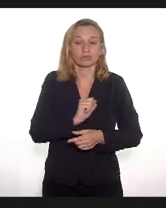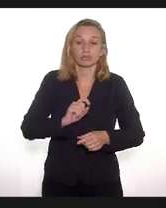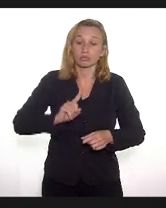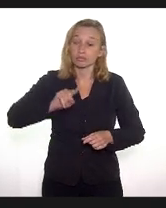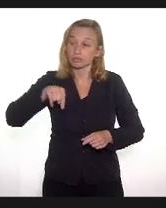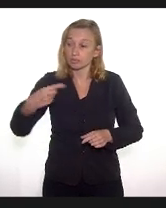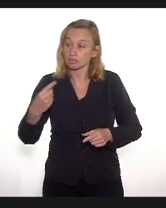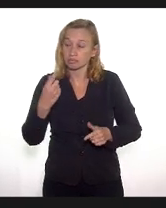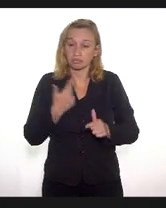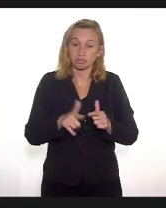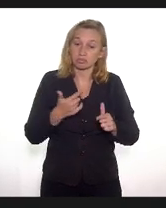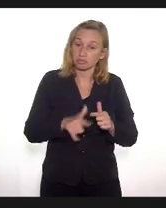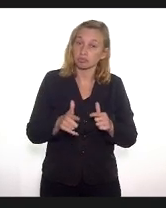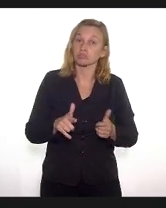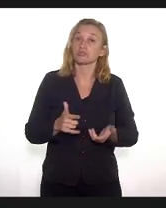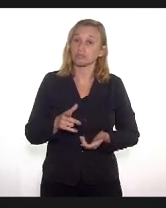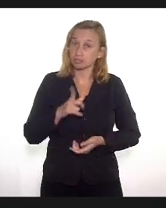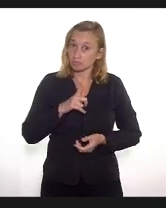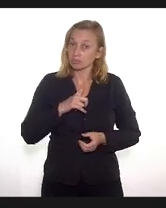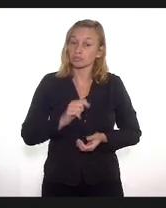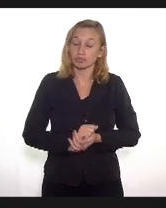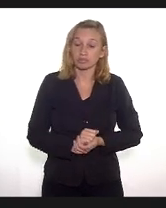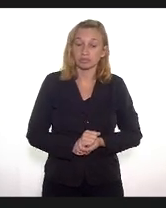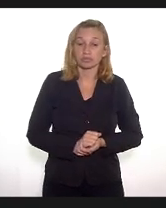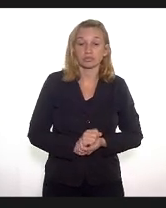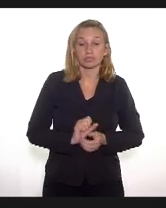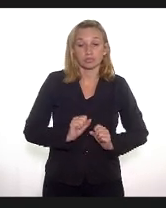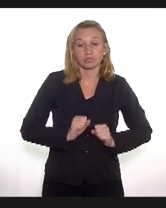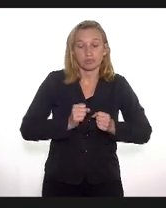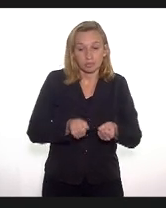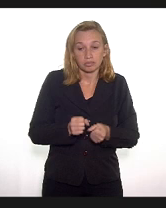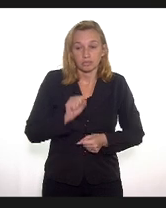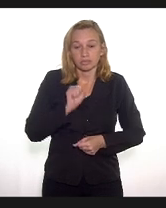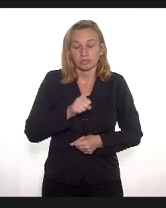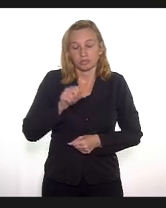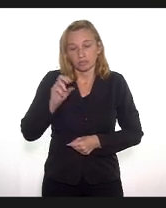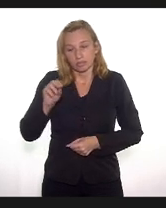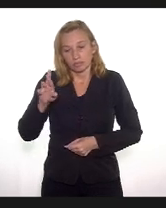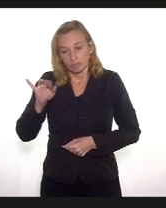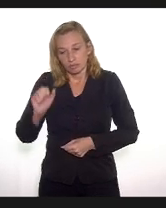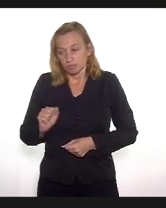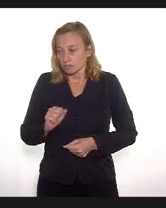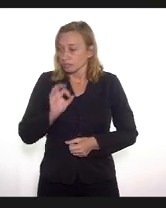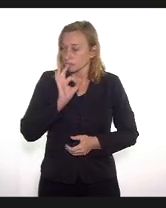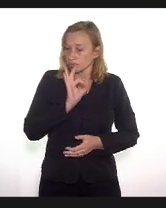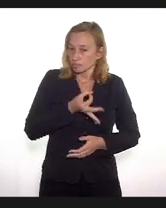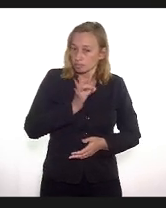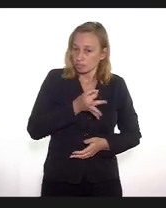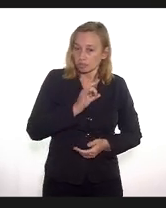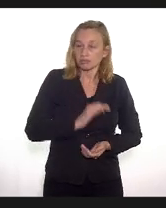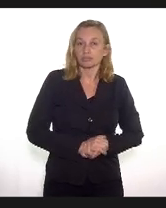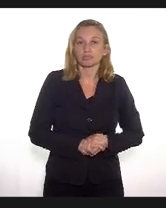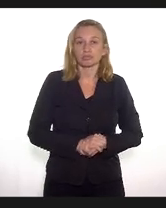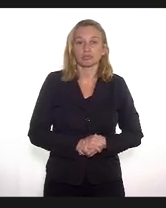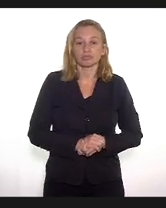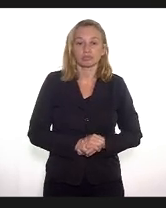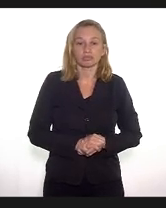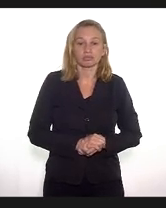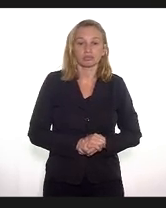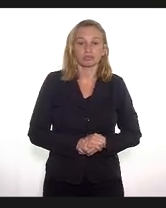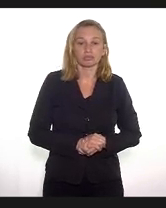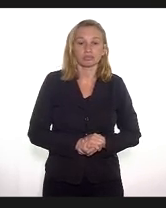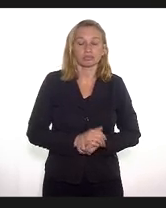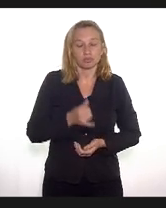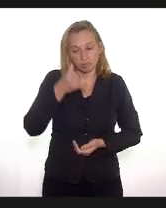problema muito pior. Então, se a gente fortalecer a ouvidoria, certamente a gente